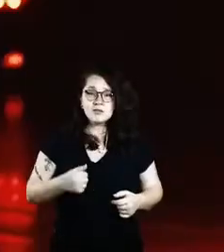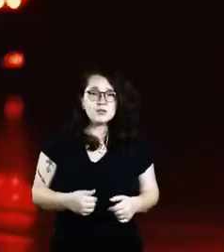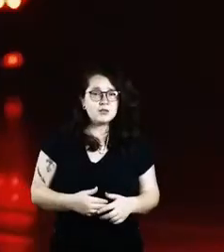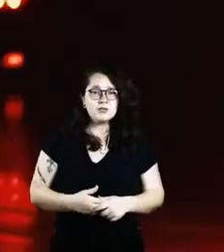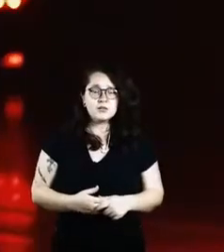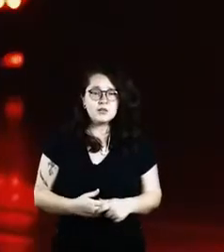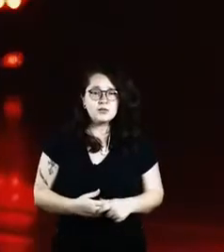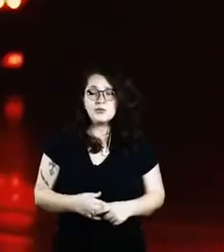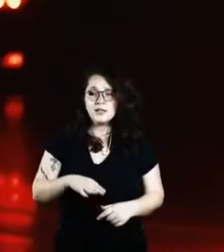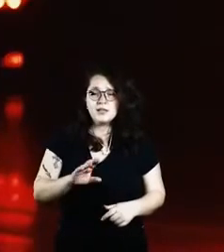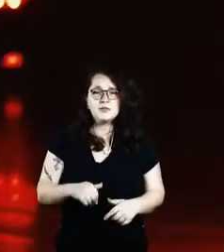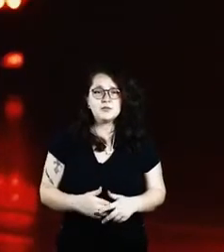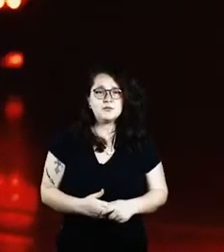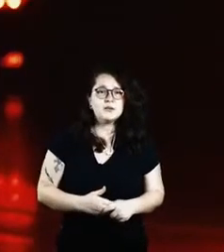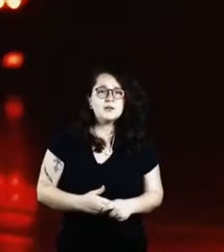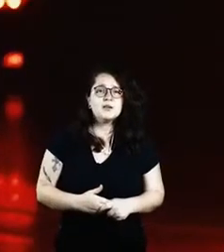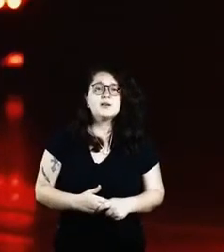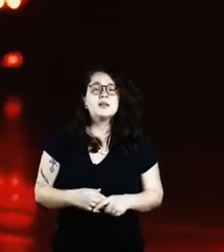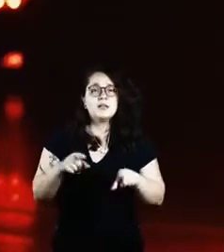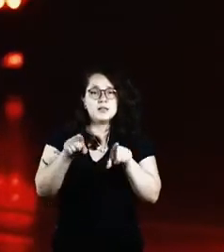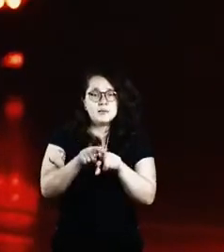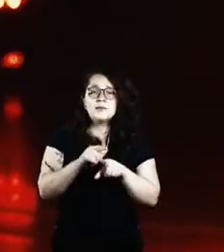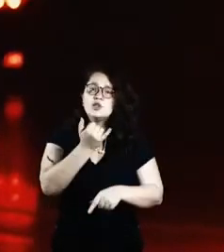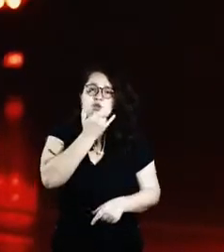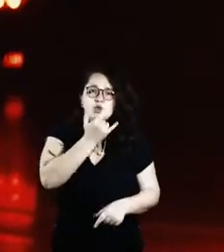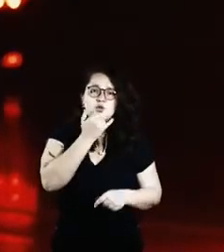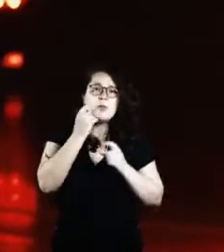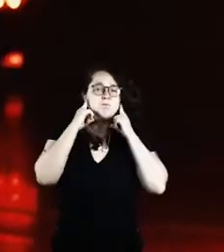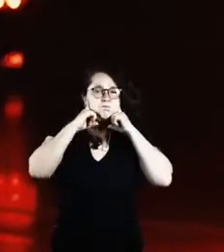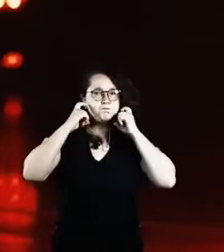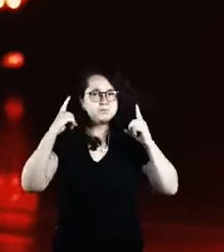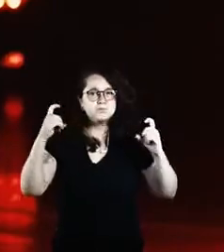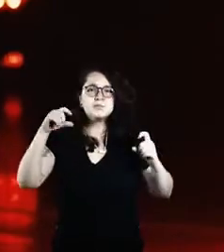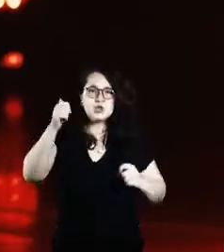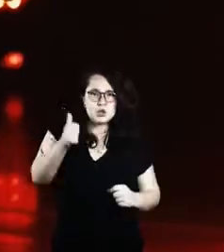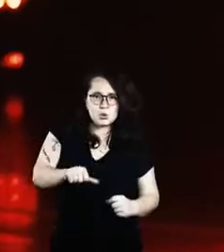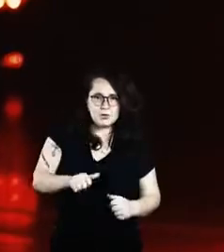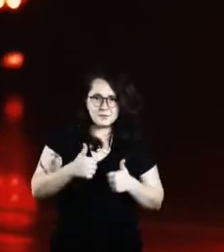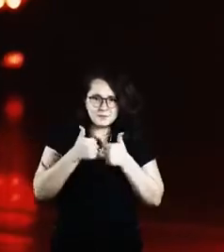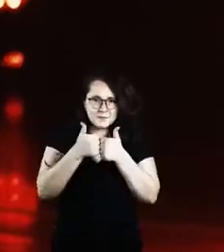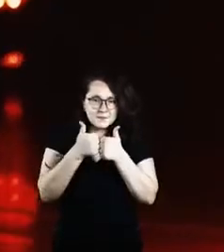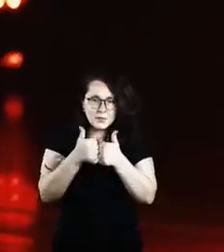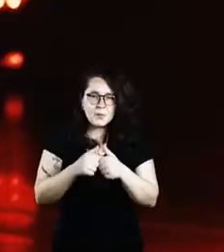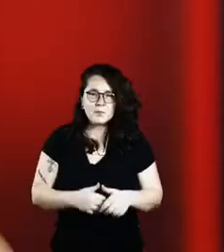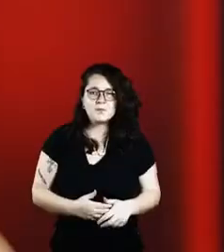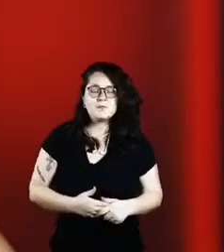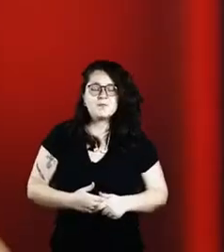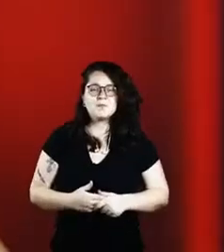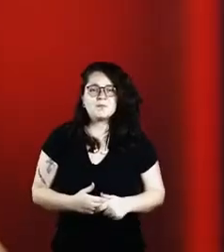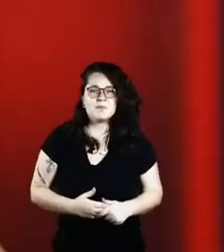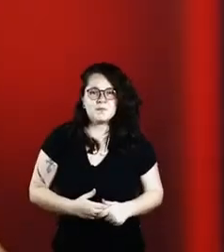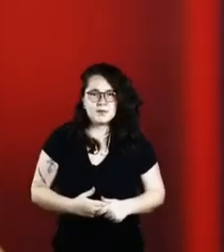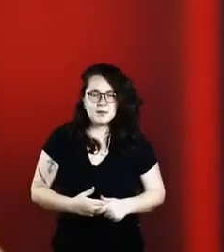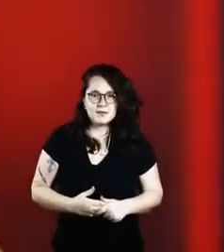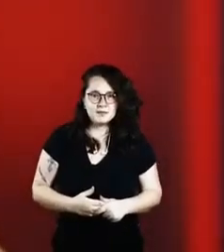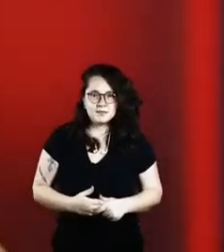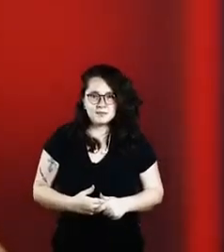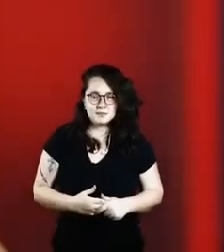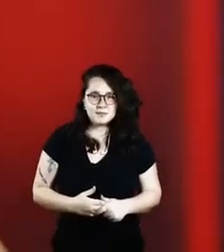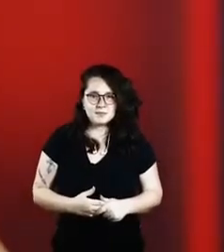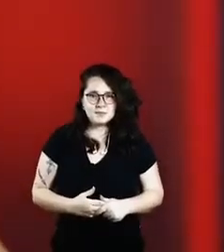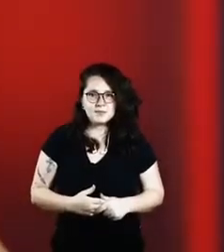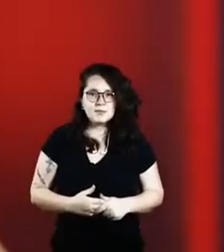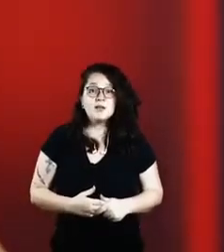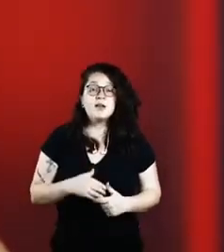que já não podia ser pequeno mais. Porque se você fica parado, a coisa não anda. Então